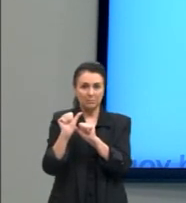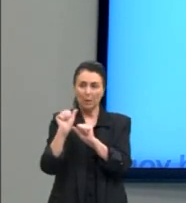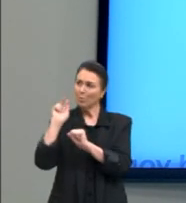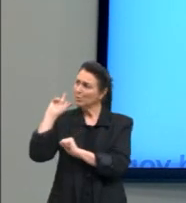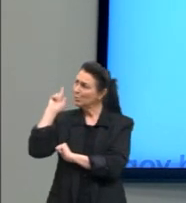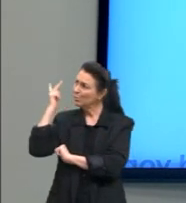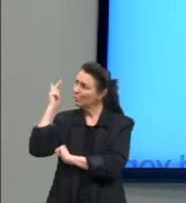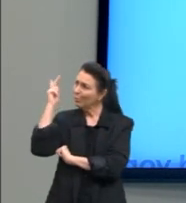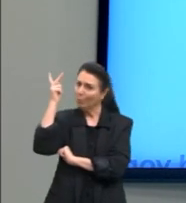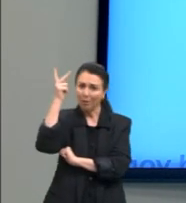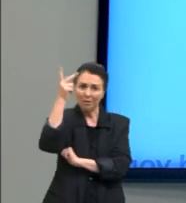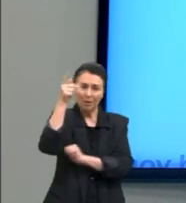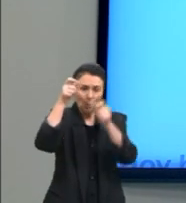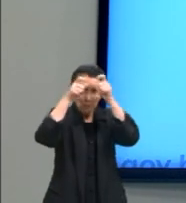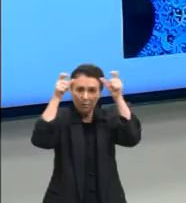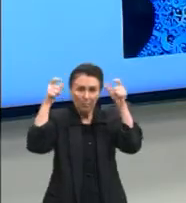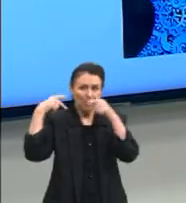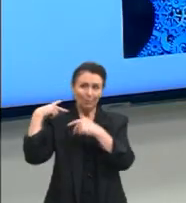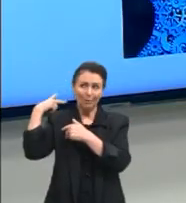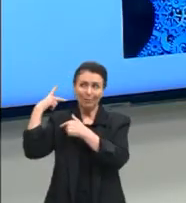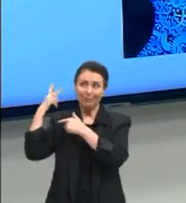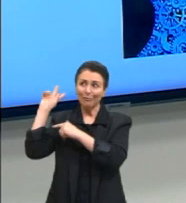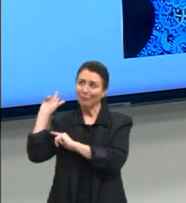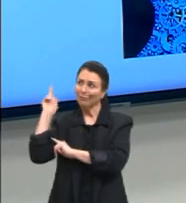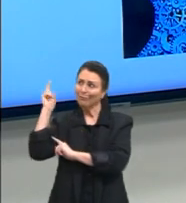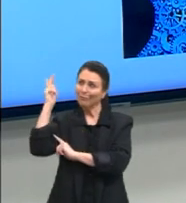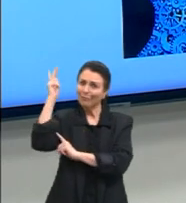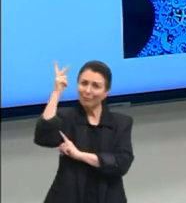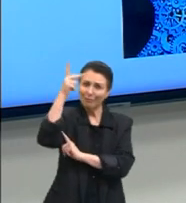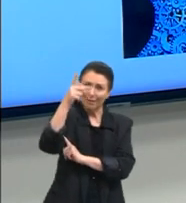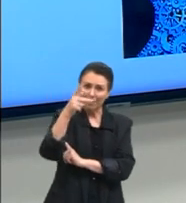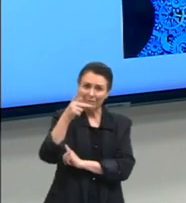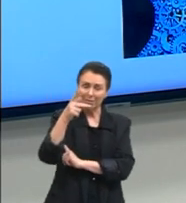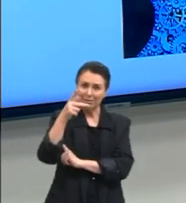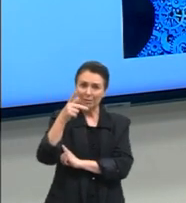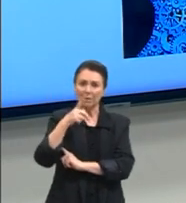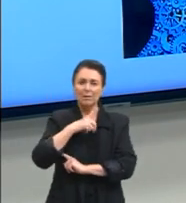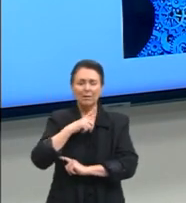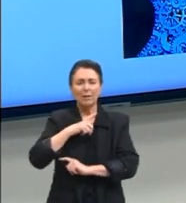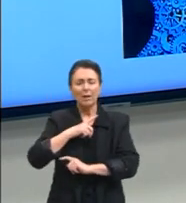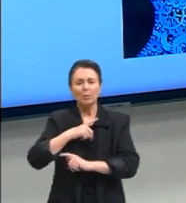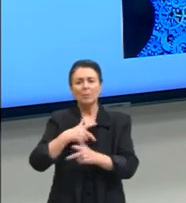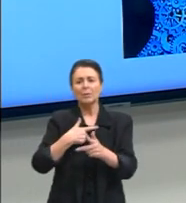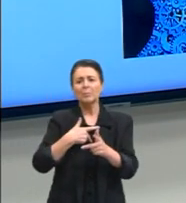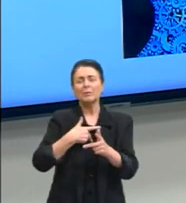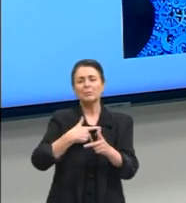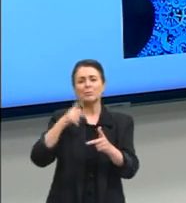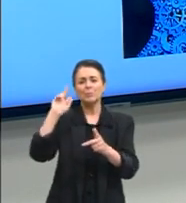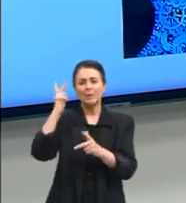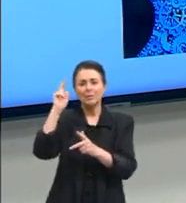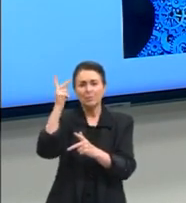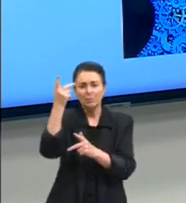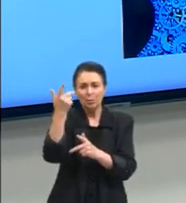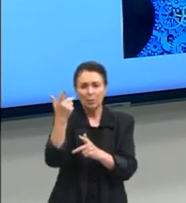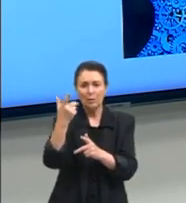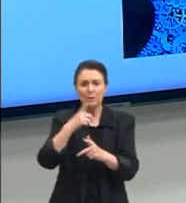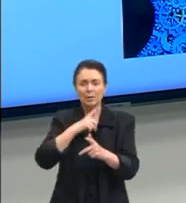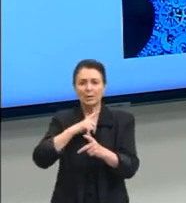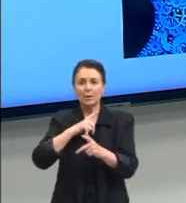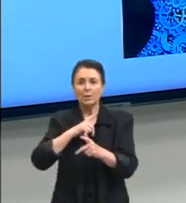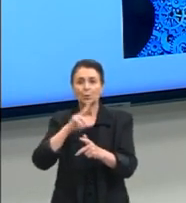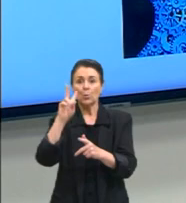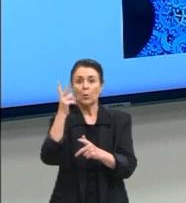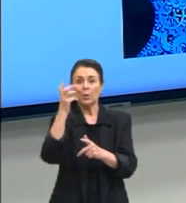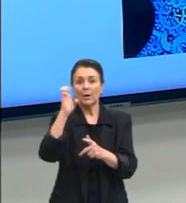histórico né conhecimento é possível de histórico as verdades são históricas para um determinado momento histórico a grande contribuição do reino